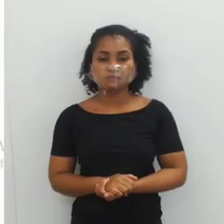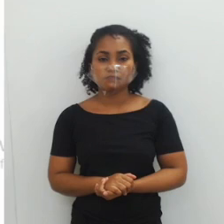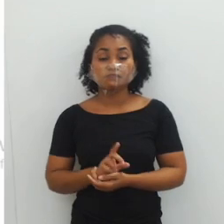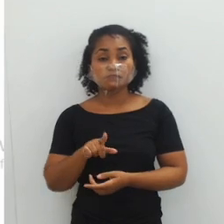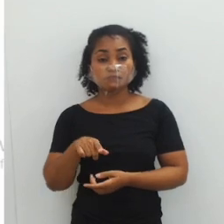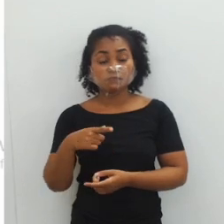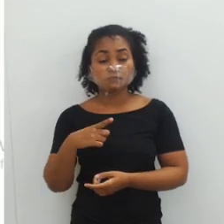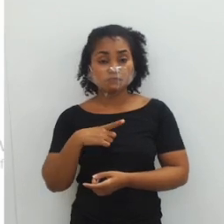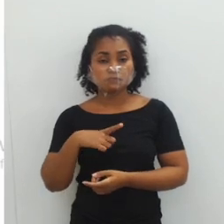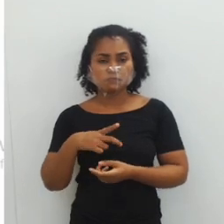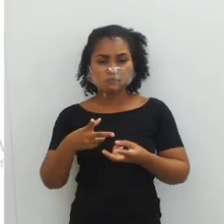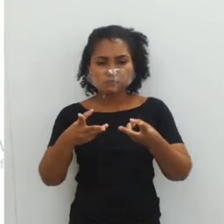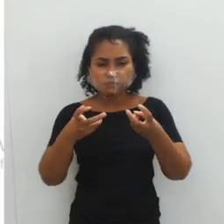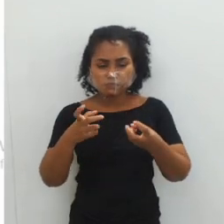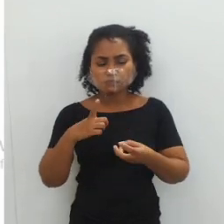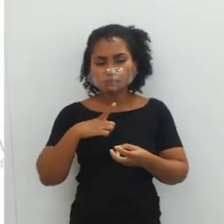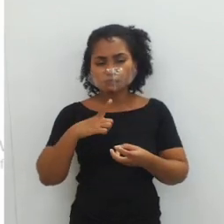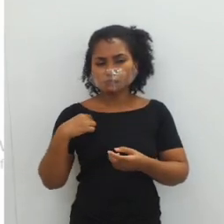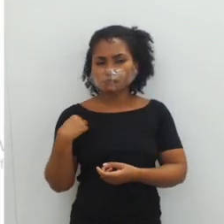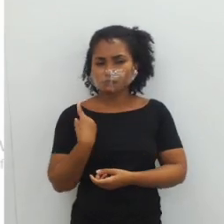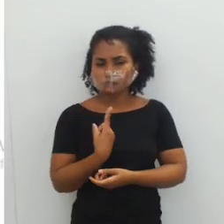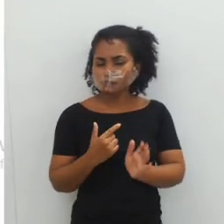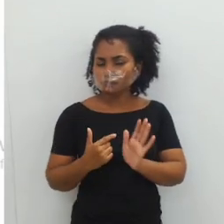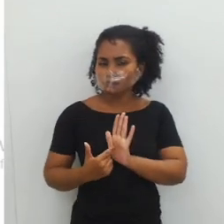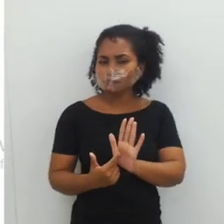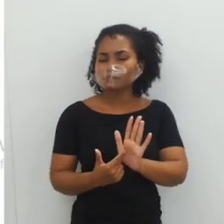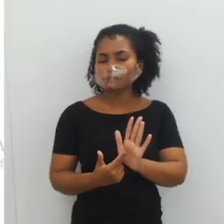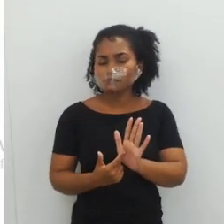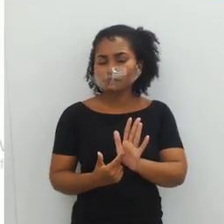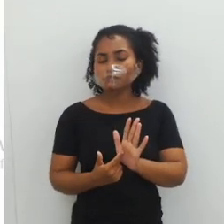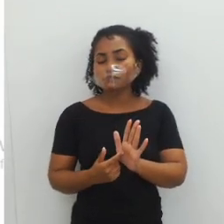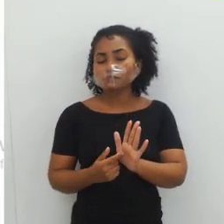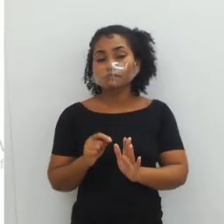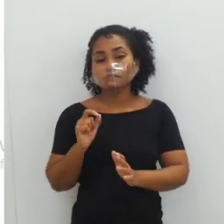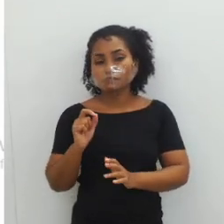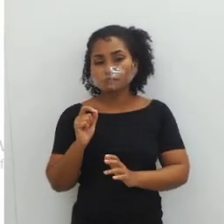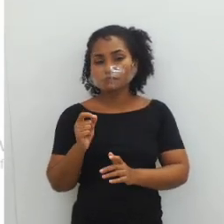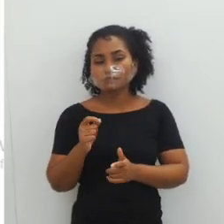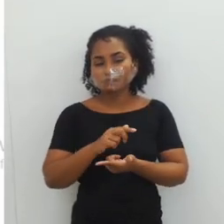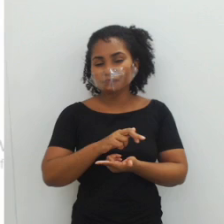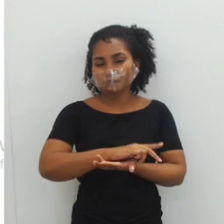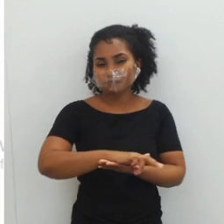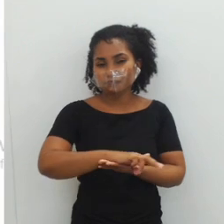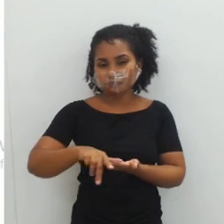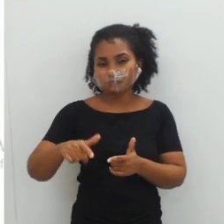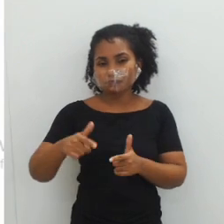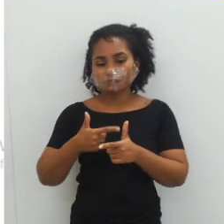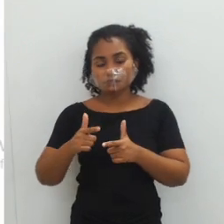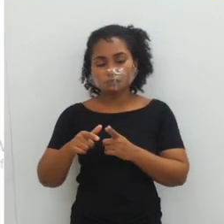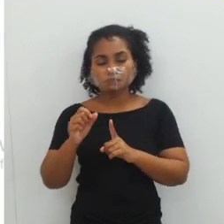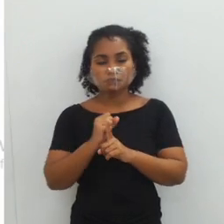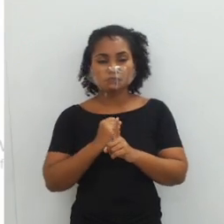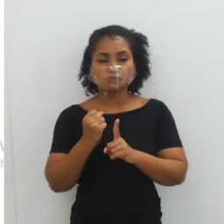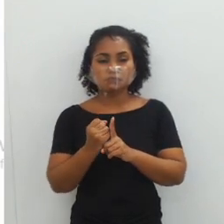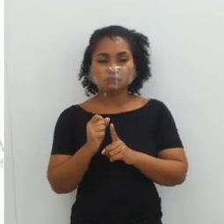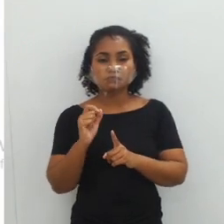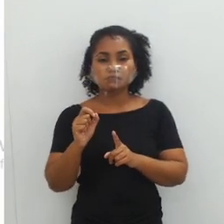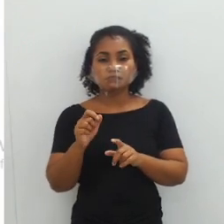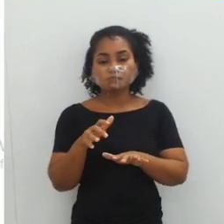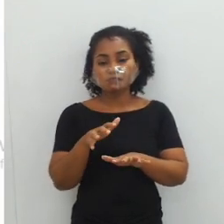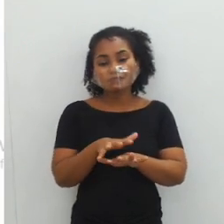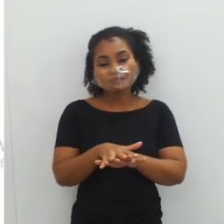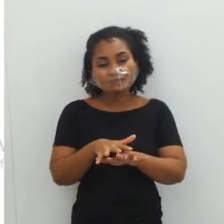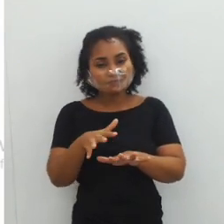Outra questão aí que vai trazer à tona essas desigualdades é a segregação